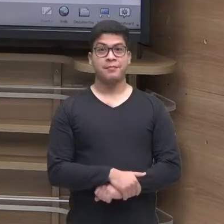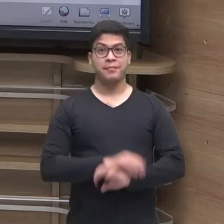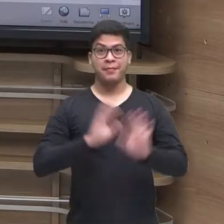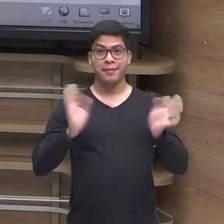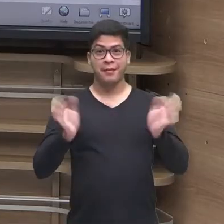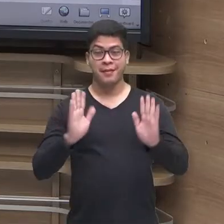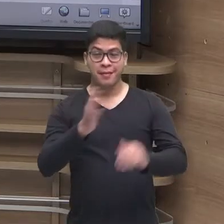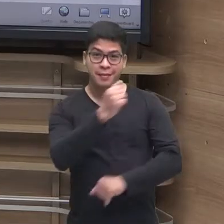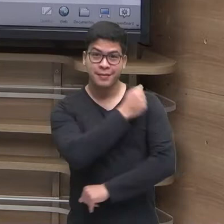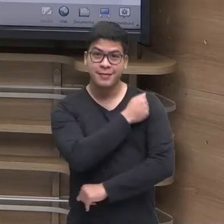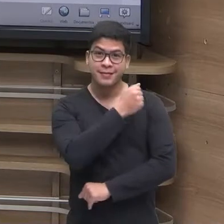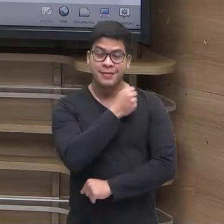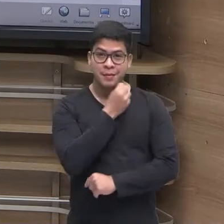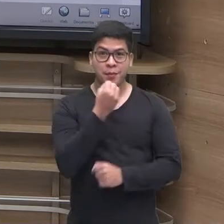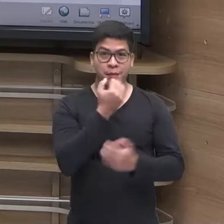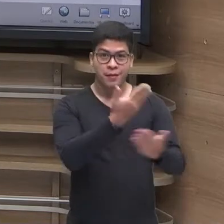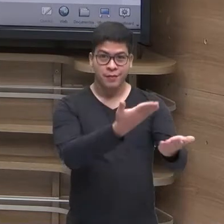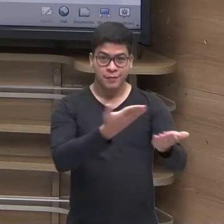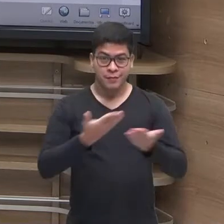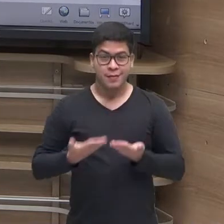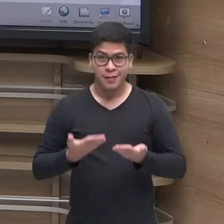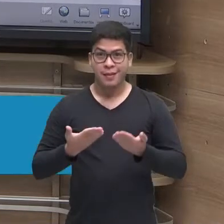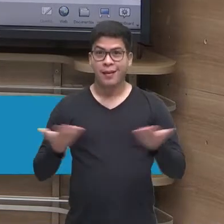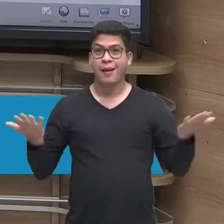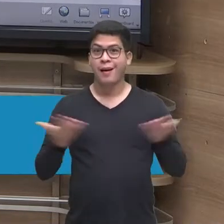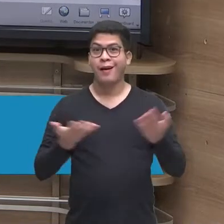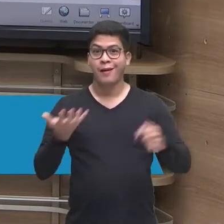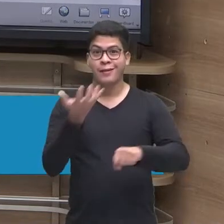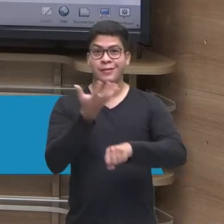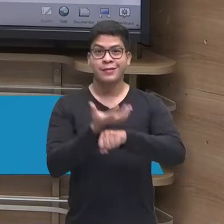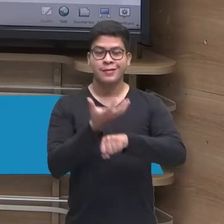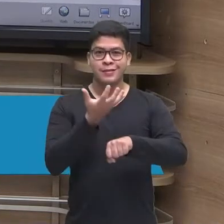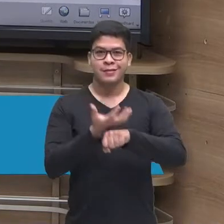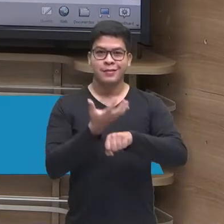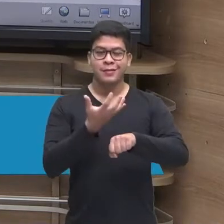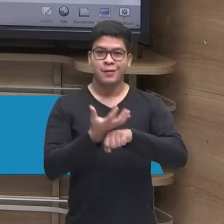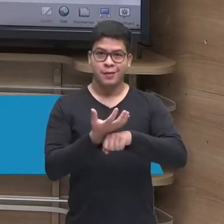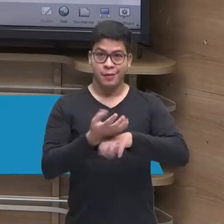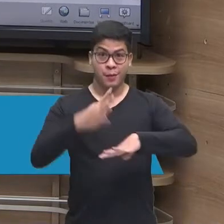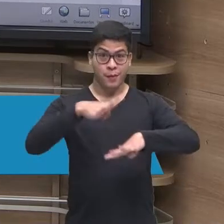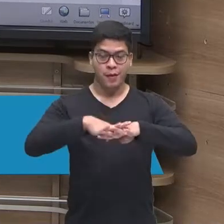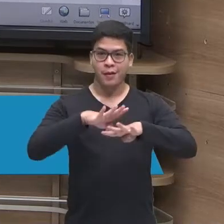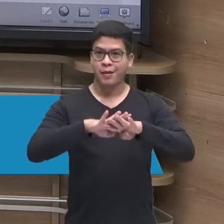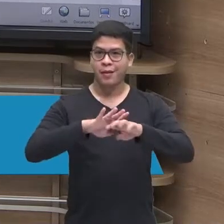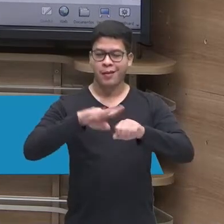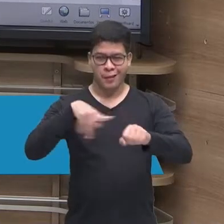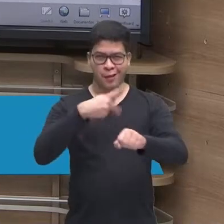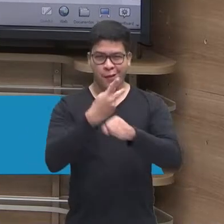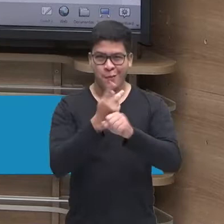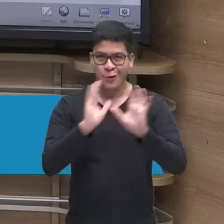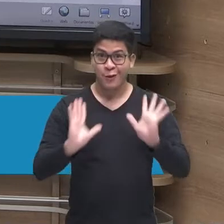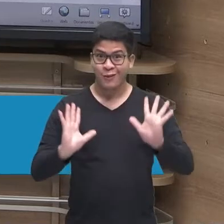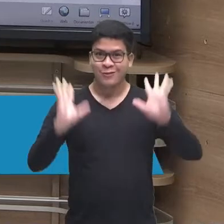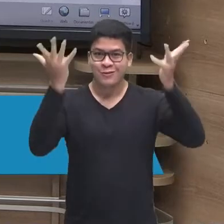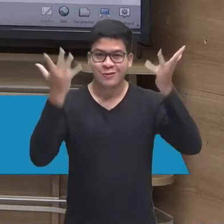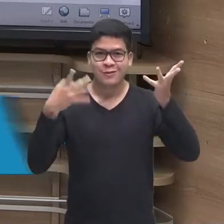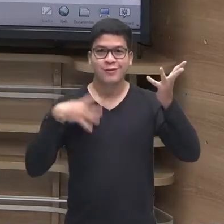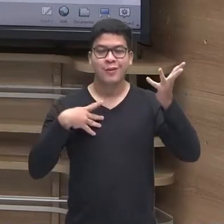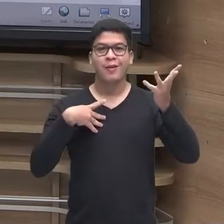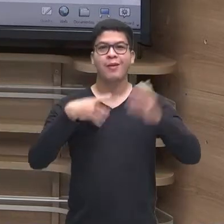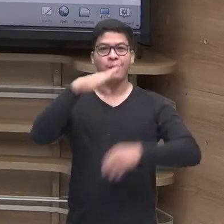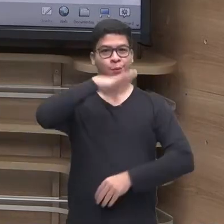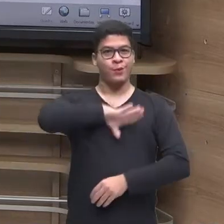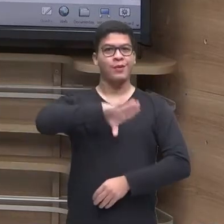Olá, alunos! Sejam bem-vindos à aula de matemática depois deste show da professora Dina Si com língua portuguesa, né?